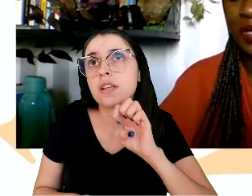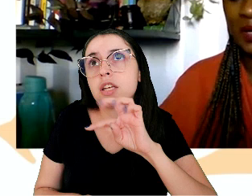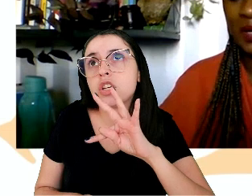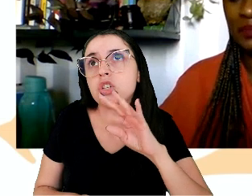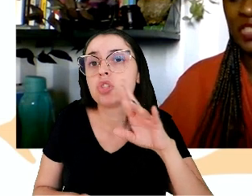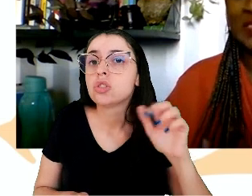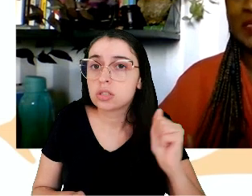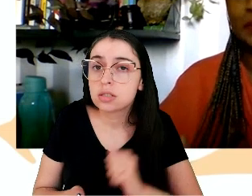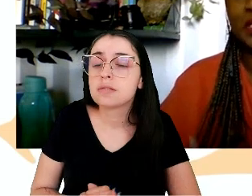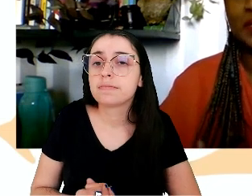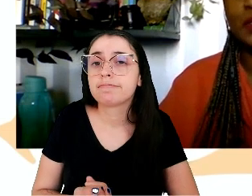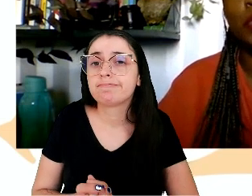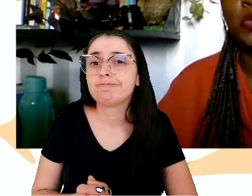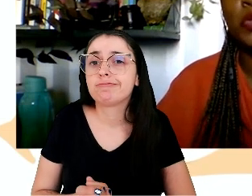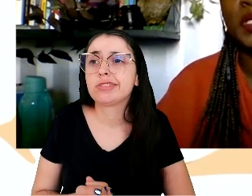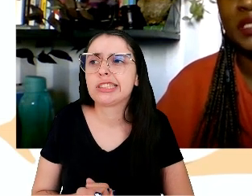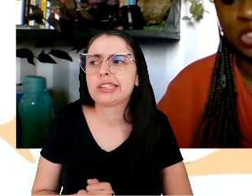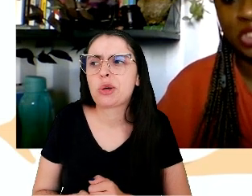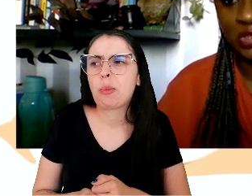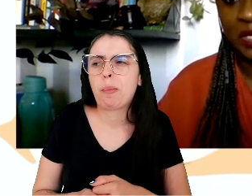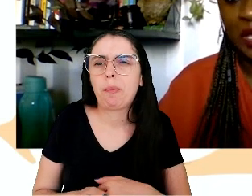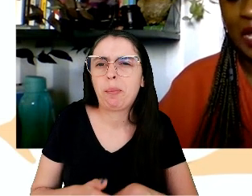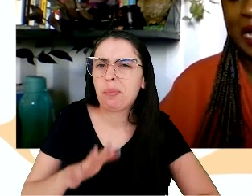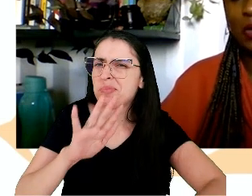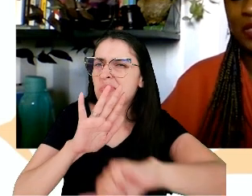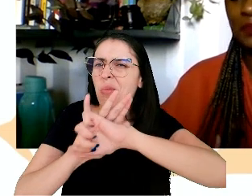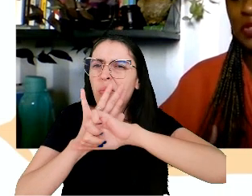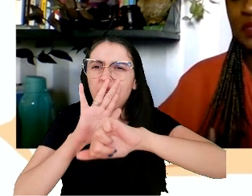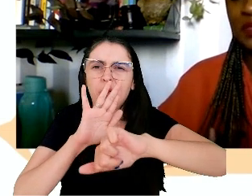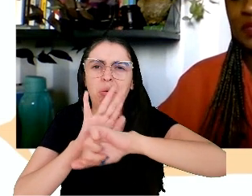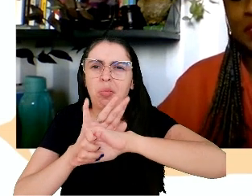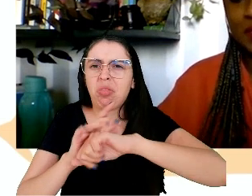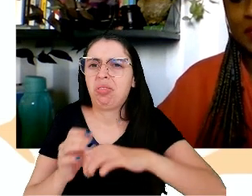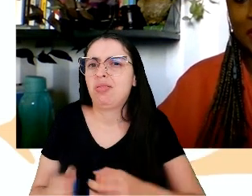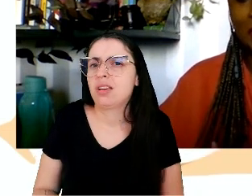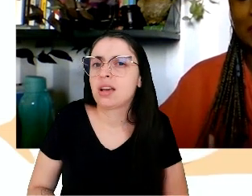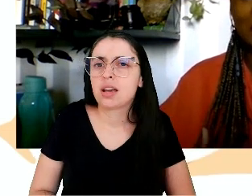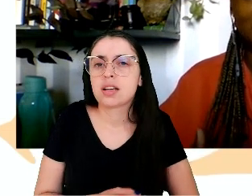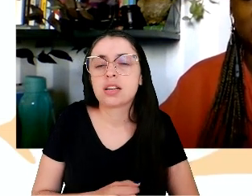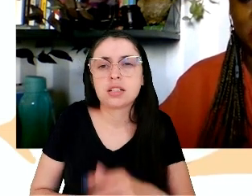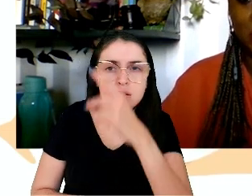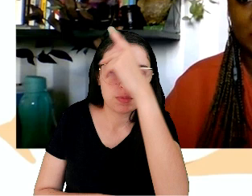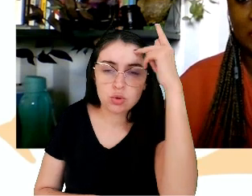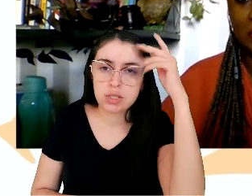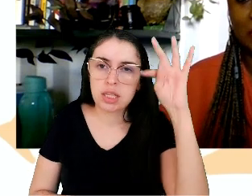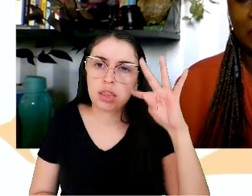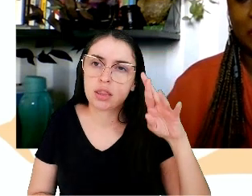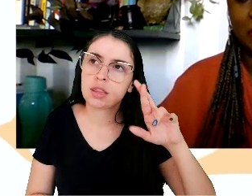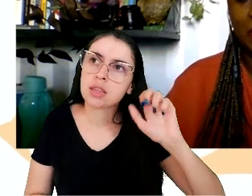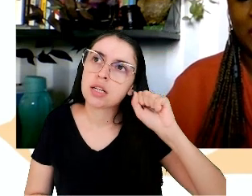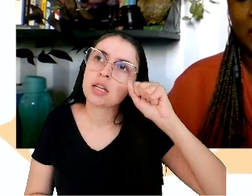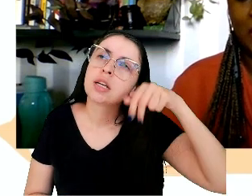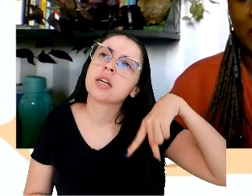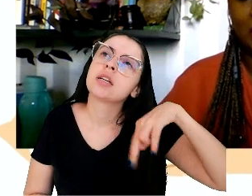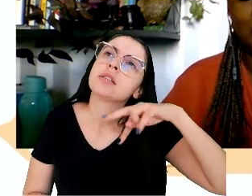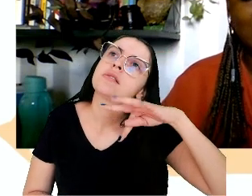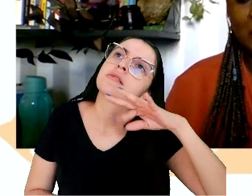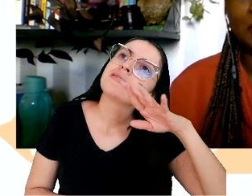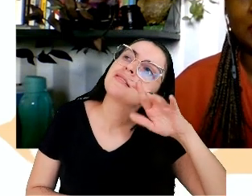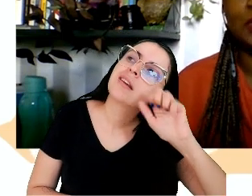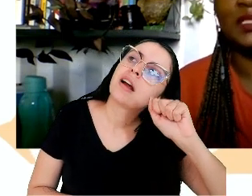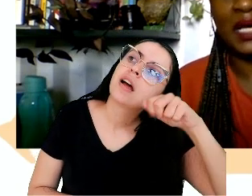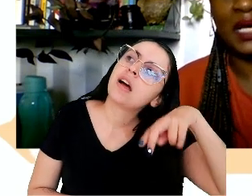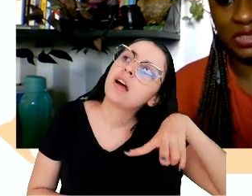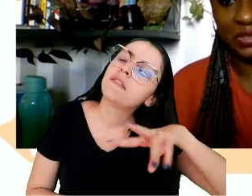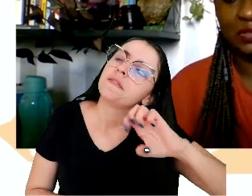temos uma discriminação muito grande às pessoas trans, travestis,